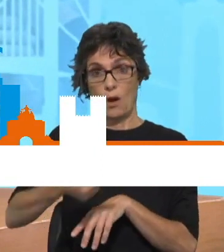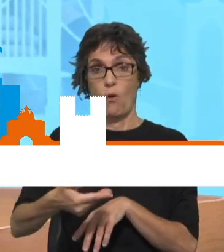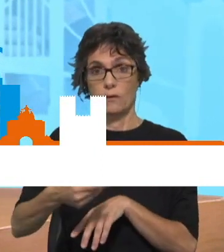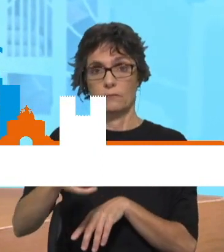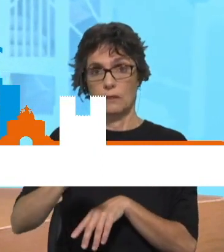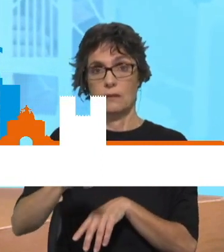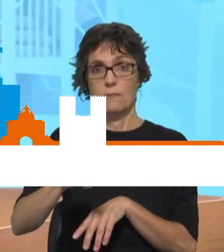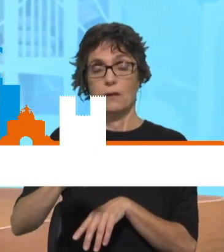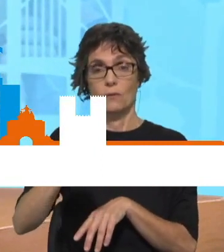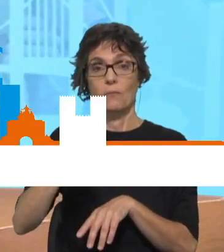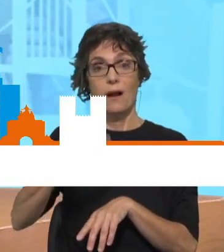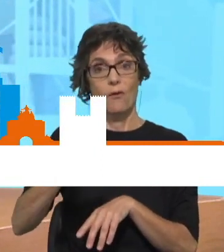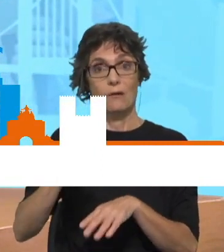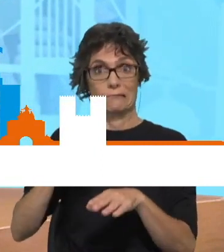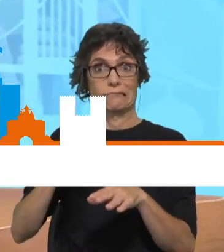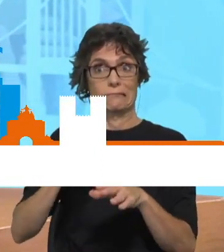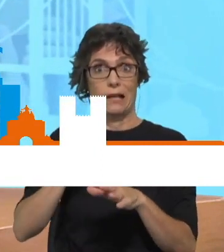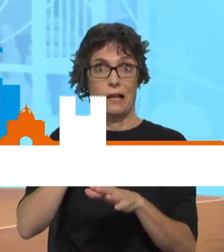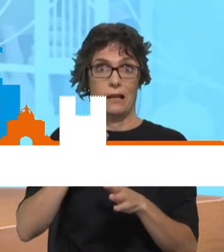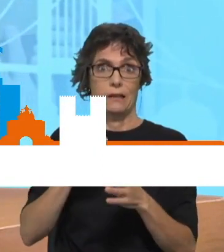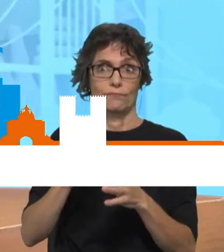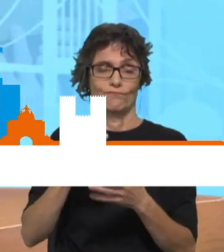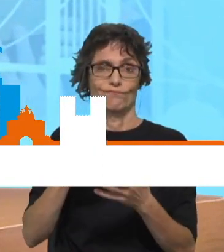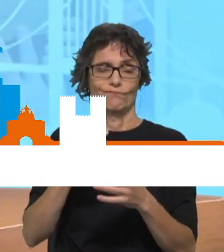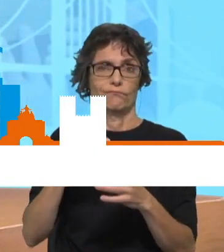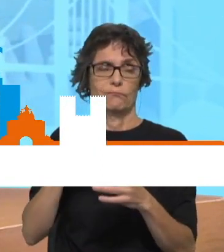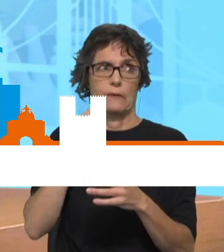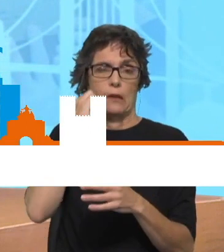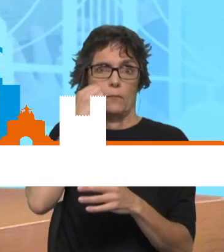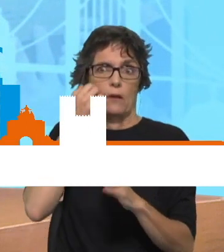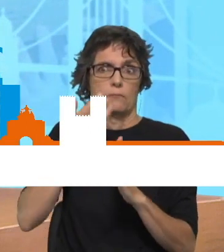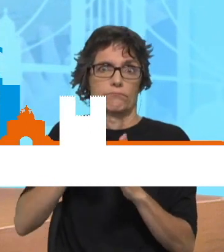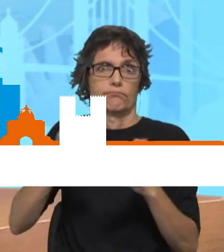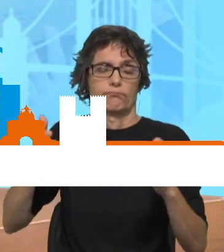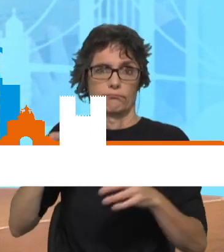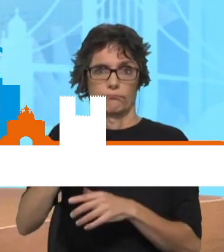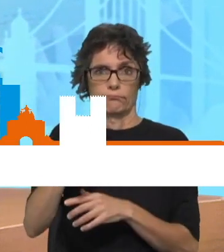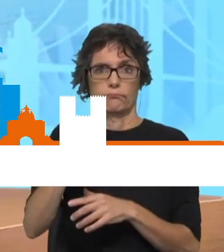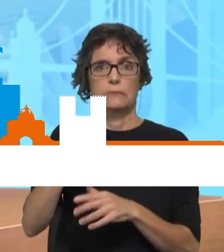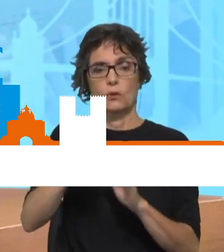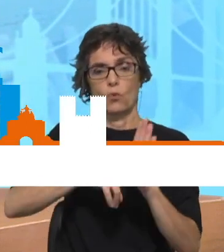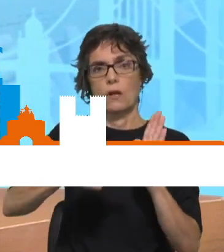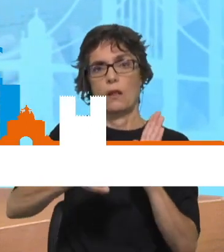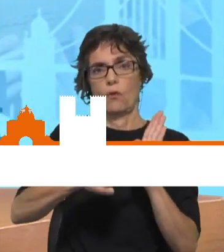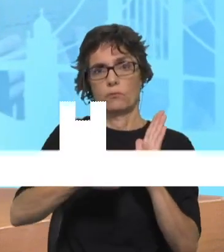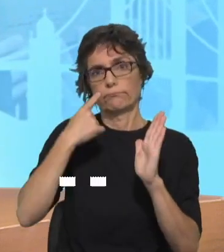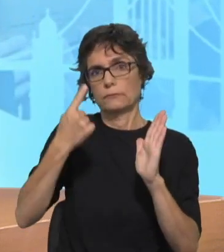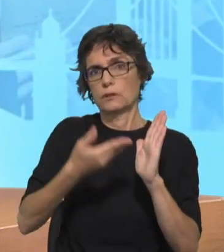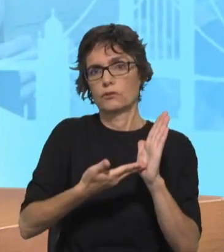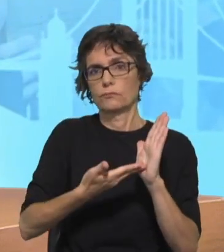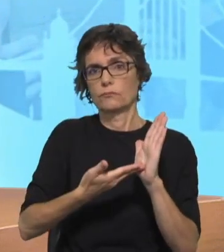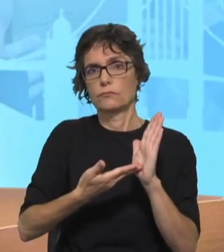se tem vindo a agravar de ano para ano. E essa é uma realidade, é uma constatação que o relatório apresenta